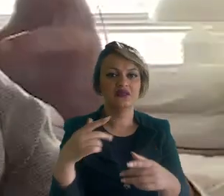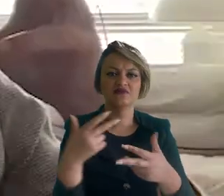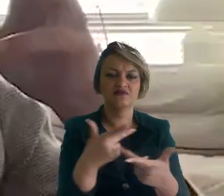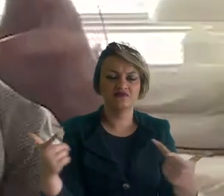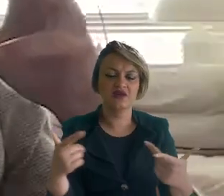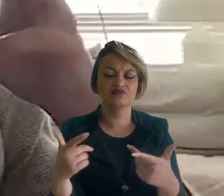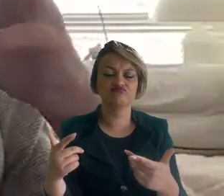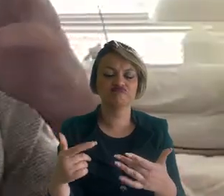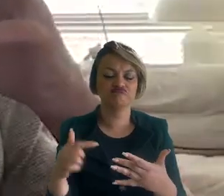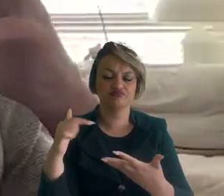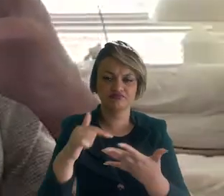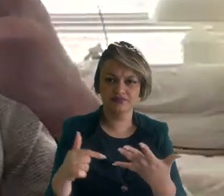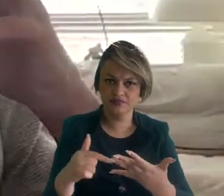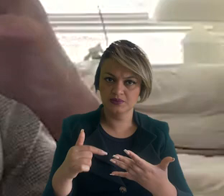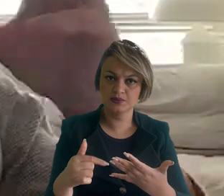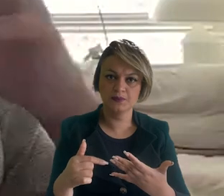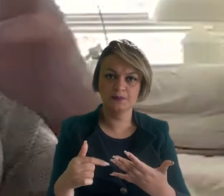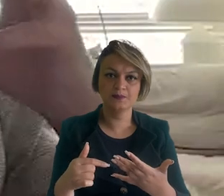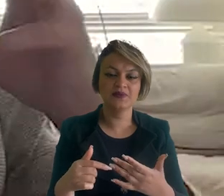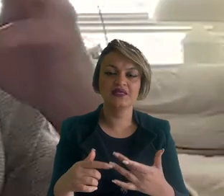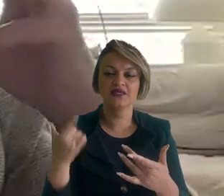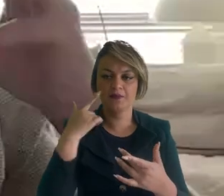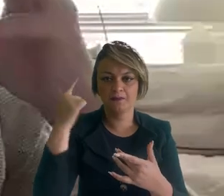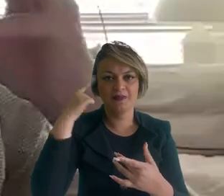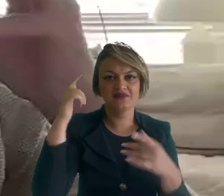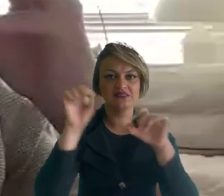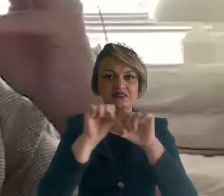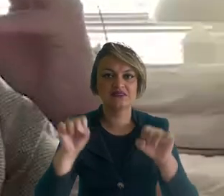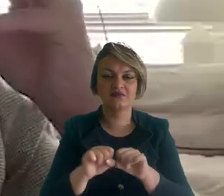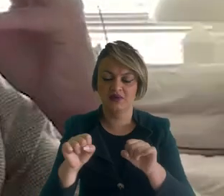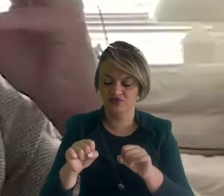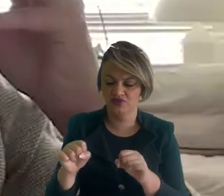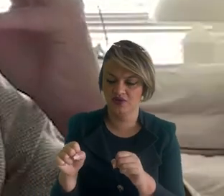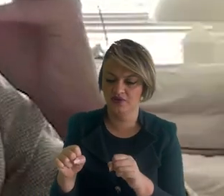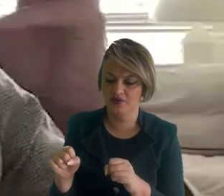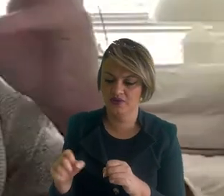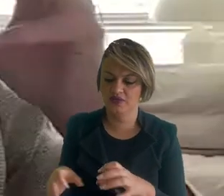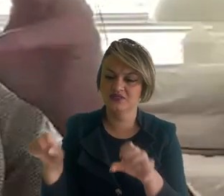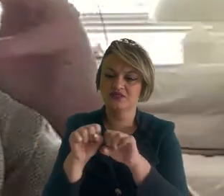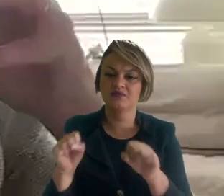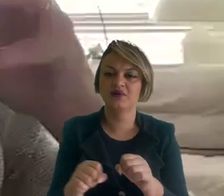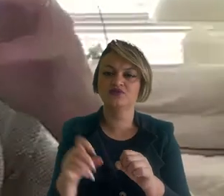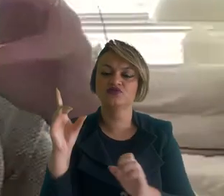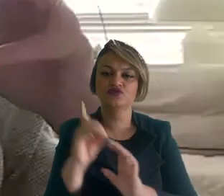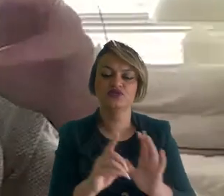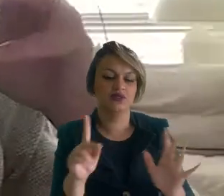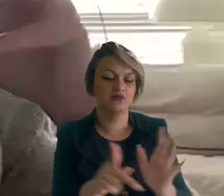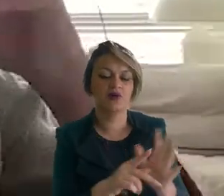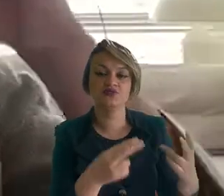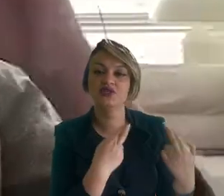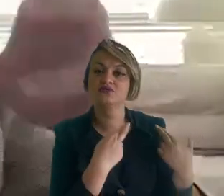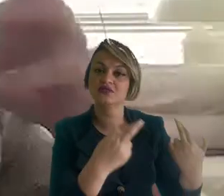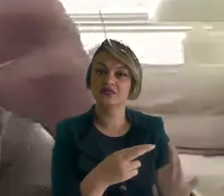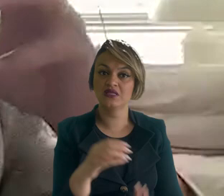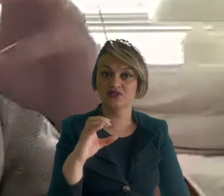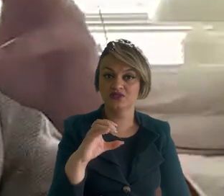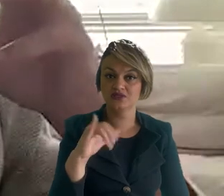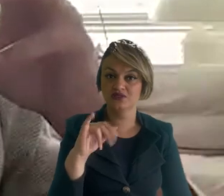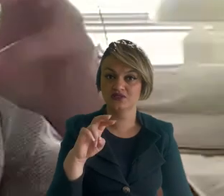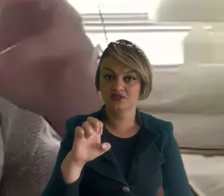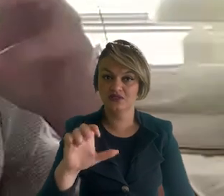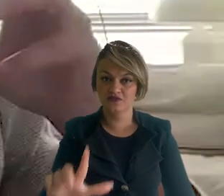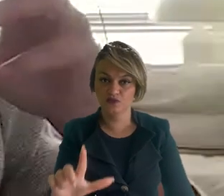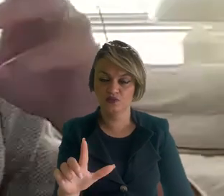que colocam a sistemática do direito de responsabilidade civil do sistema